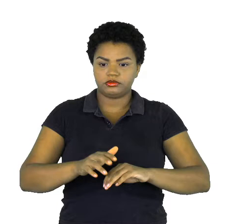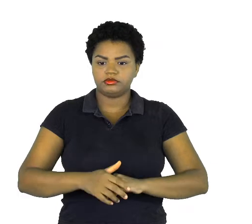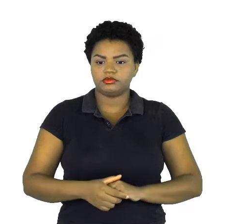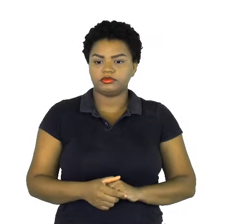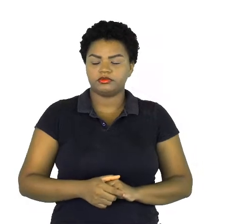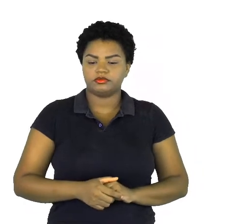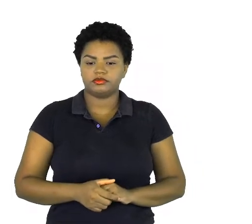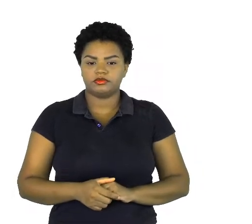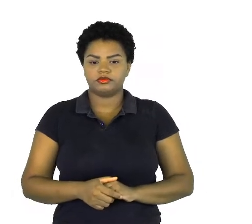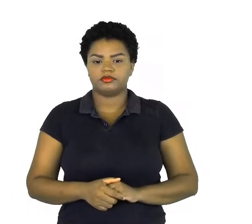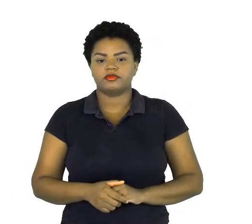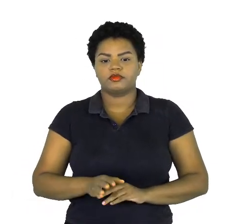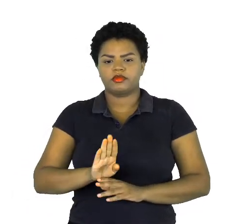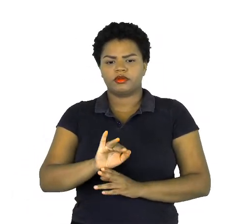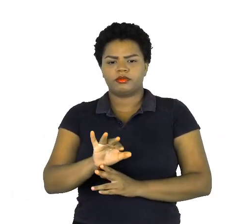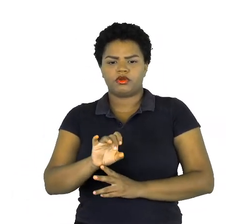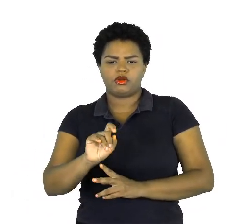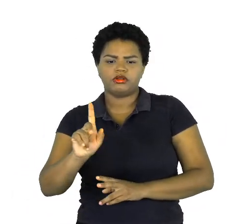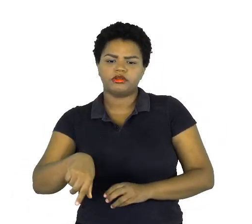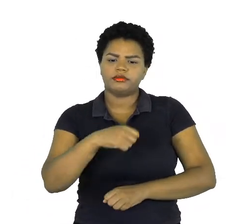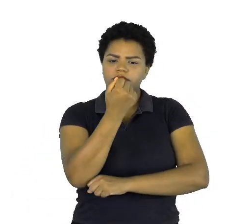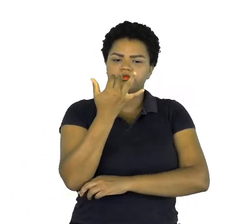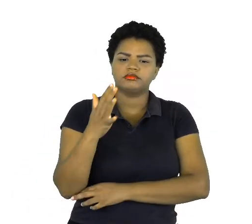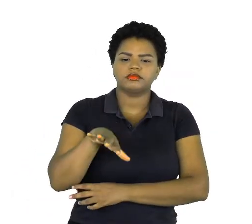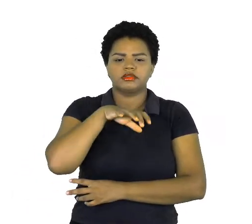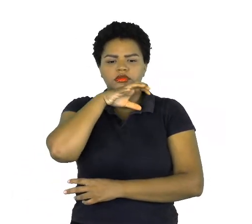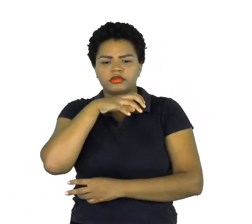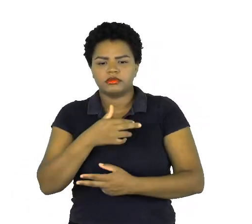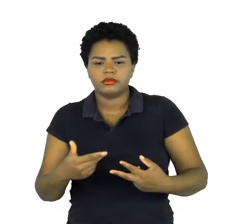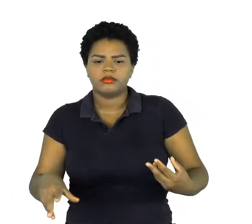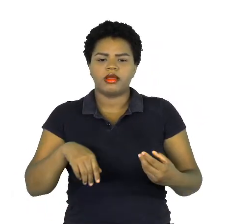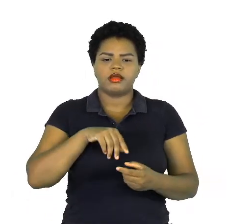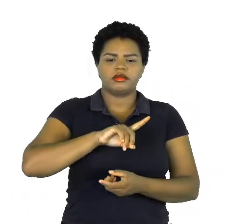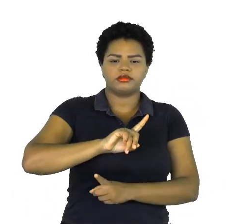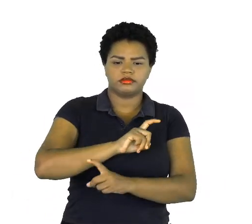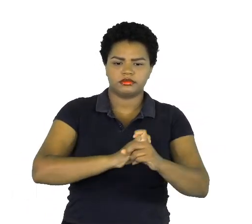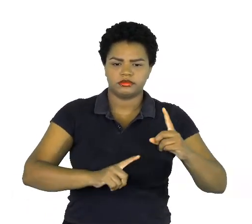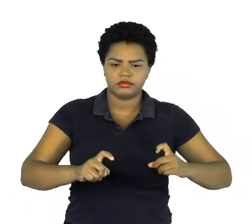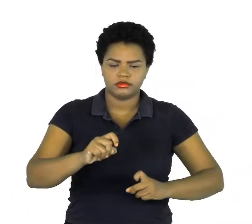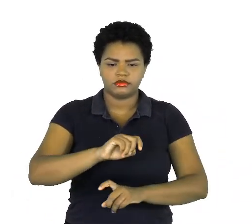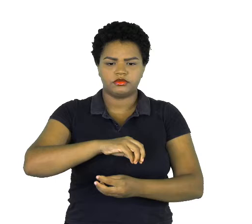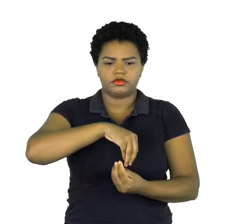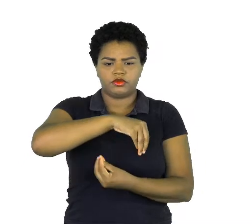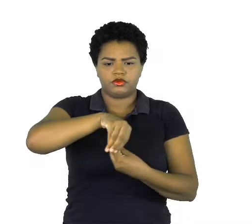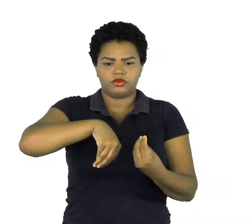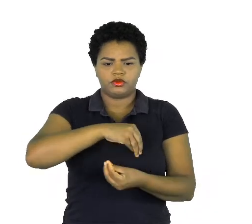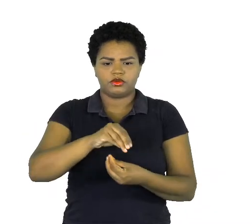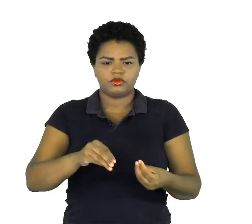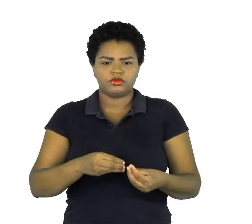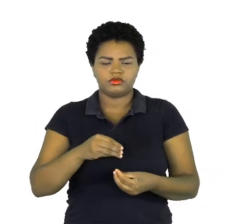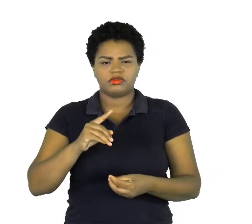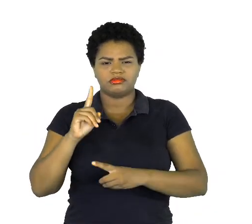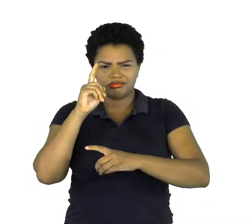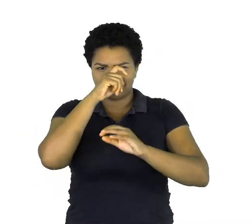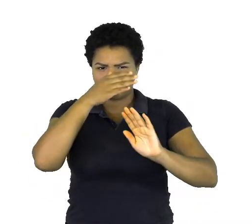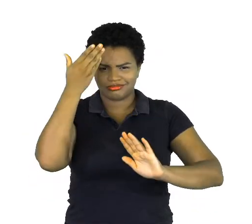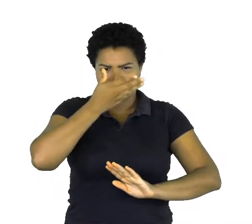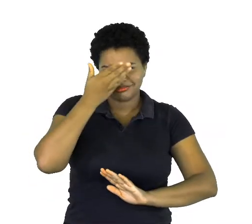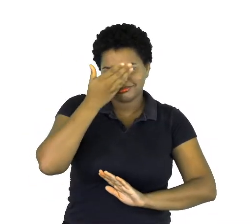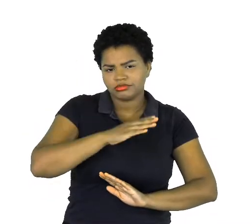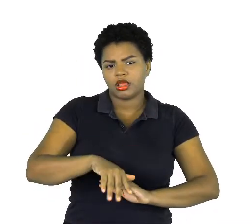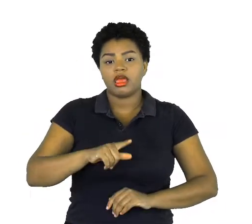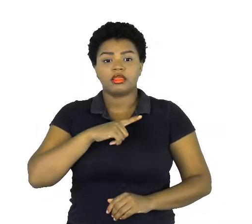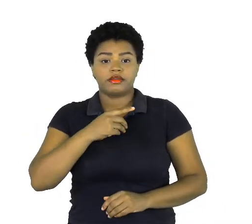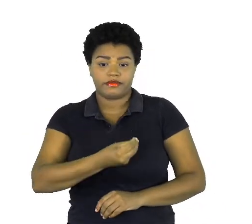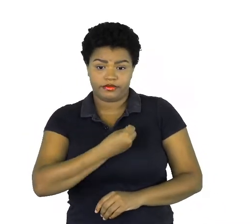bióticos, as plantas, os animais, as bactérias, os fungos, micro-organismos. né? Ou seja, que tem vida.